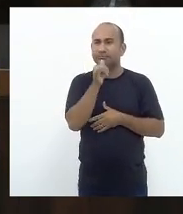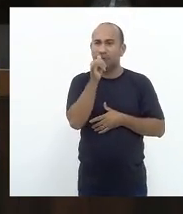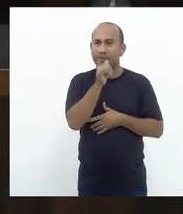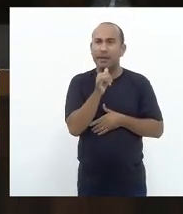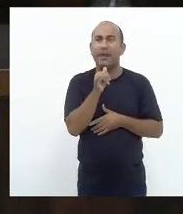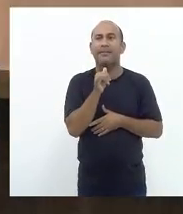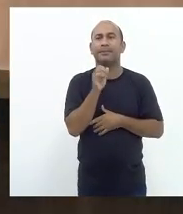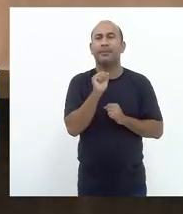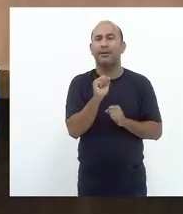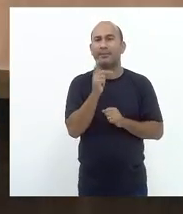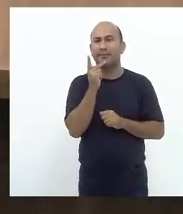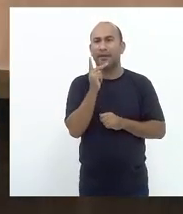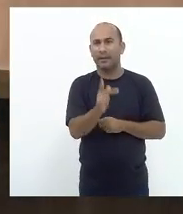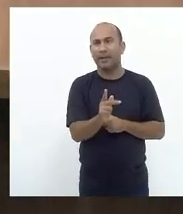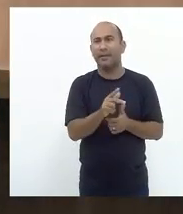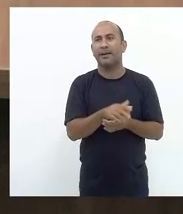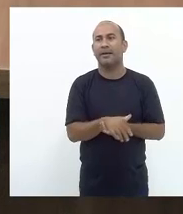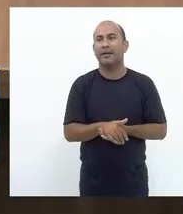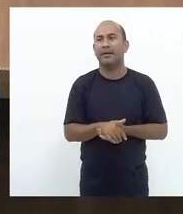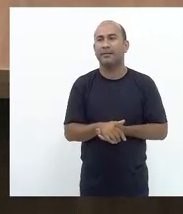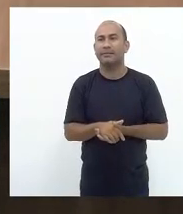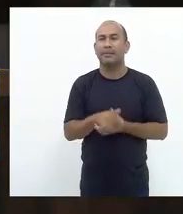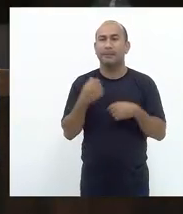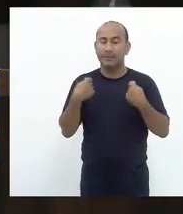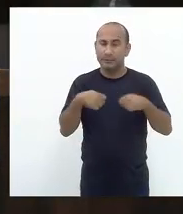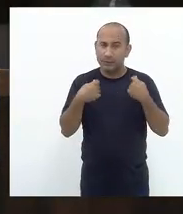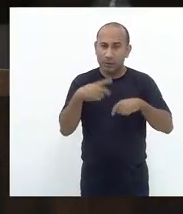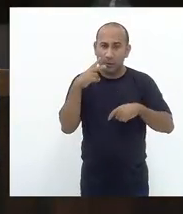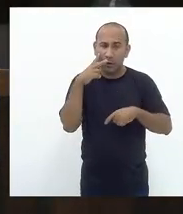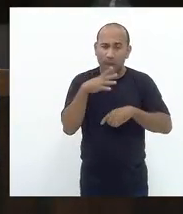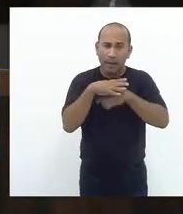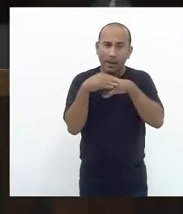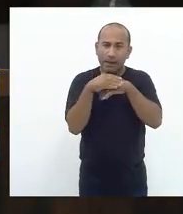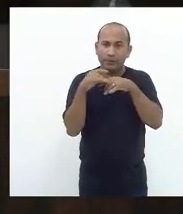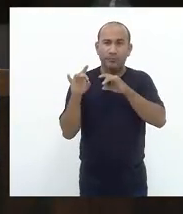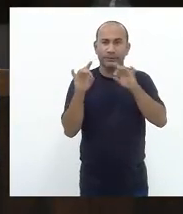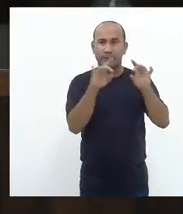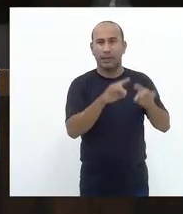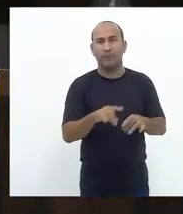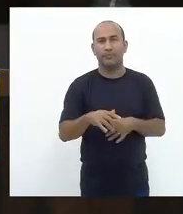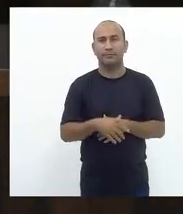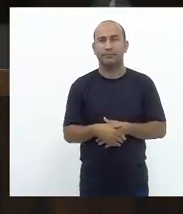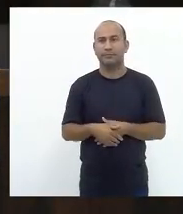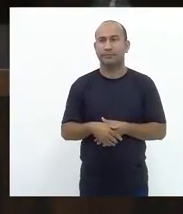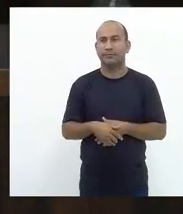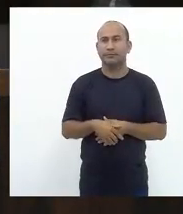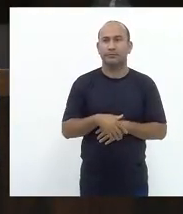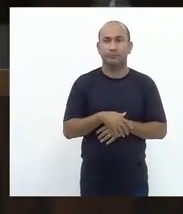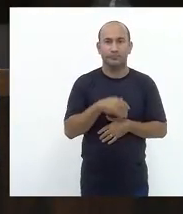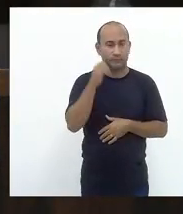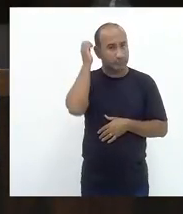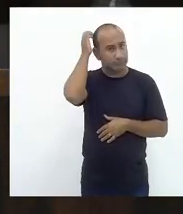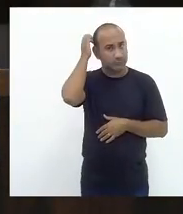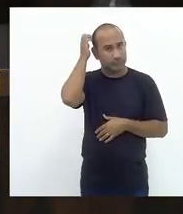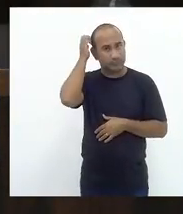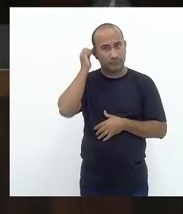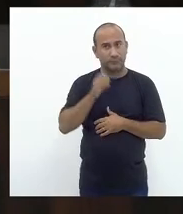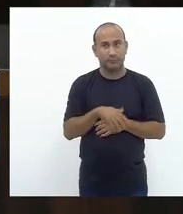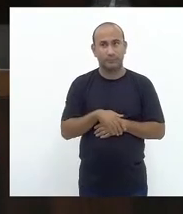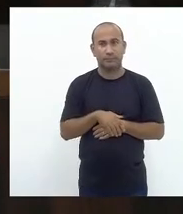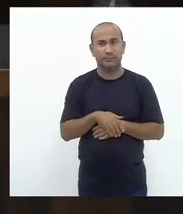pode dizer assim, realmente precisa desse olhar e desse carinho especial. Próximo orador inscrito é o nobre